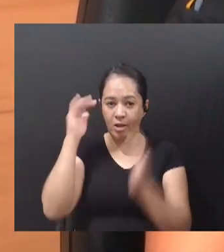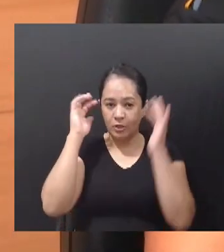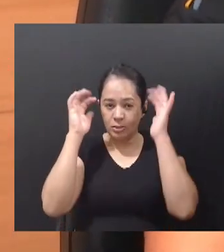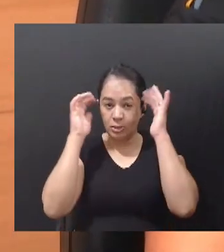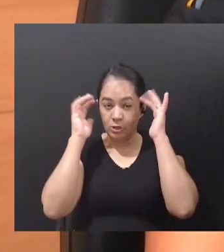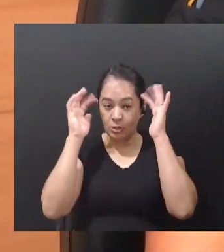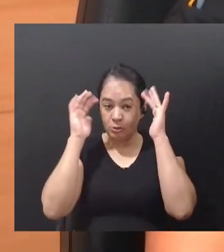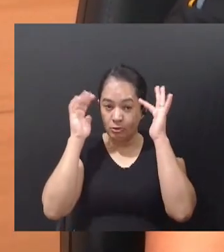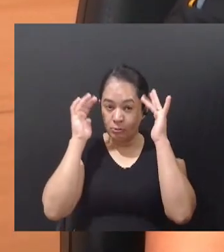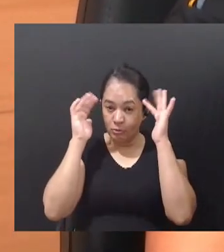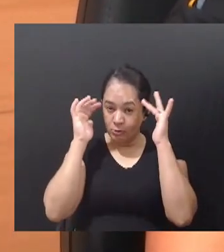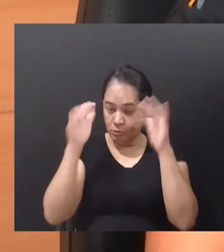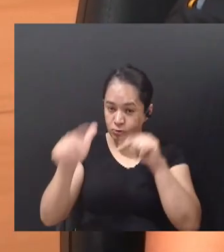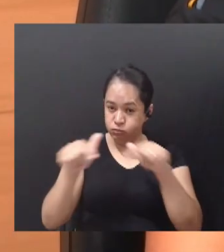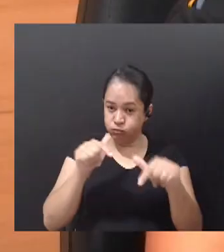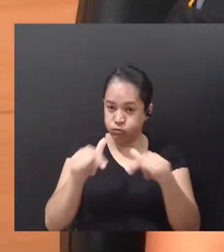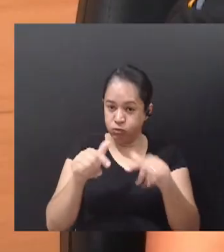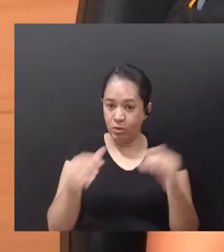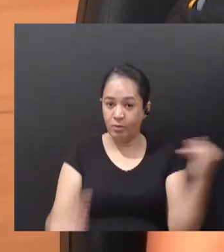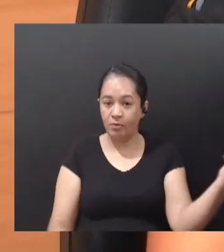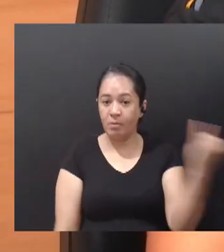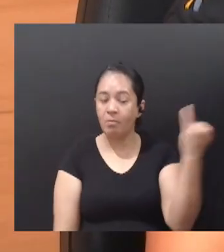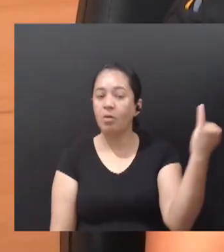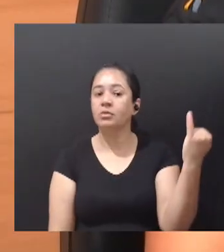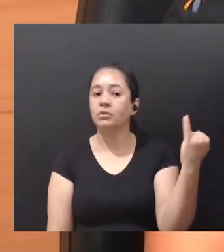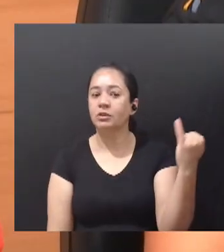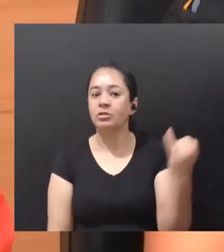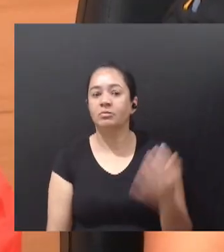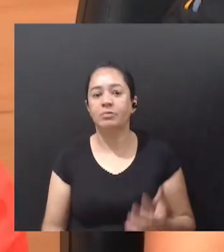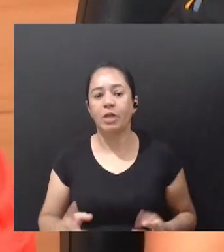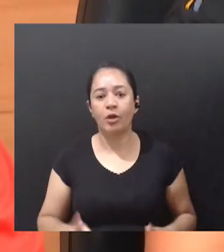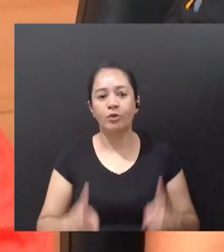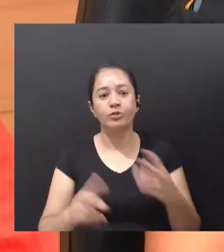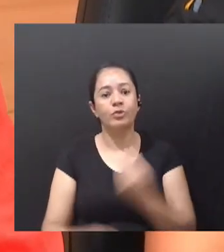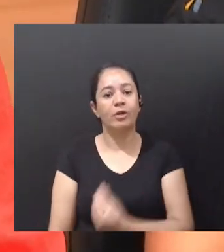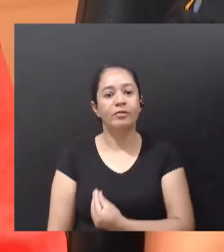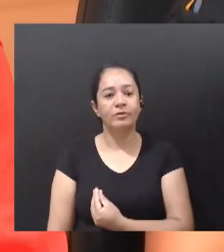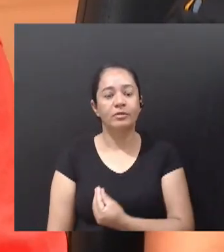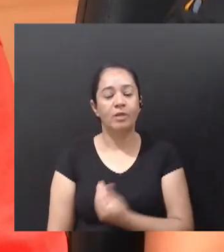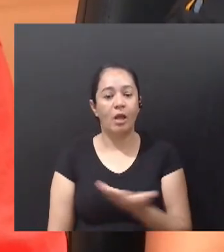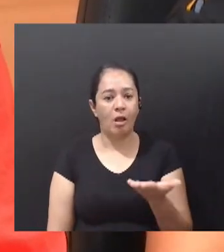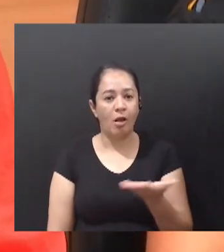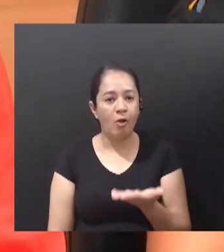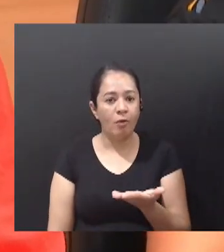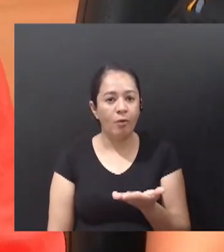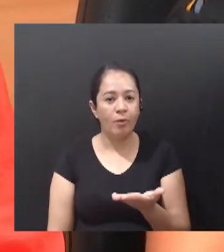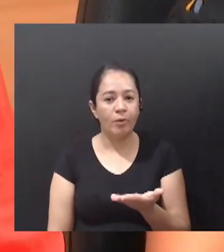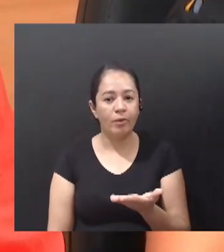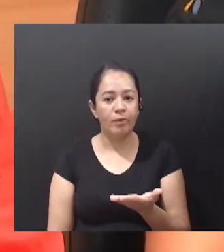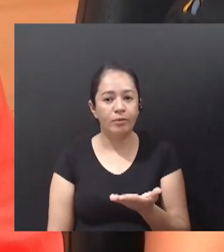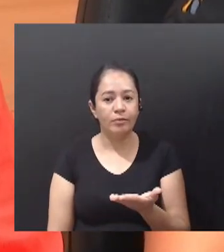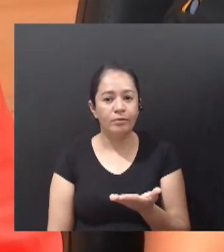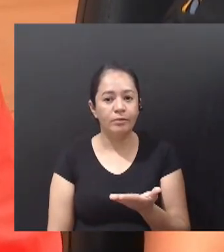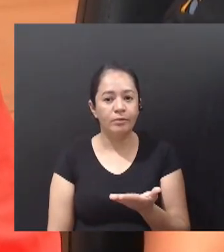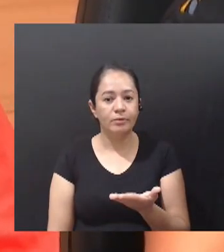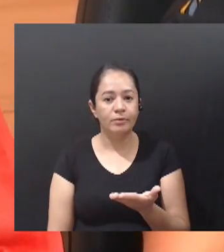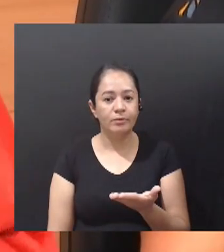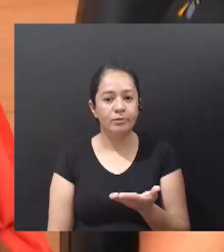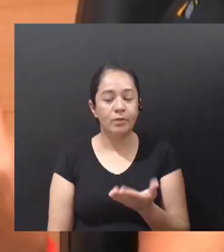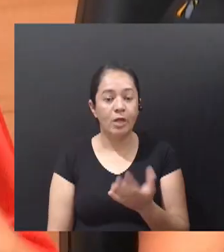foi fundamental para a preservação da vida. Agora, essa